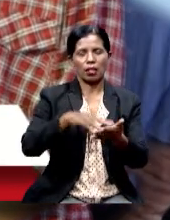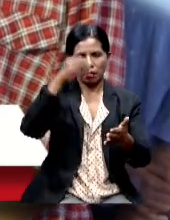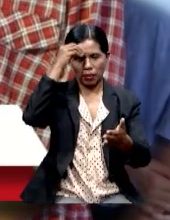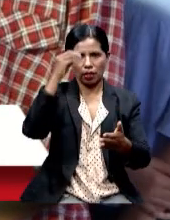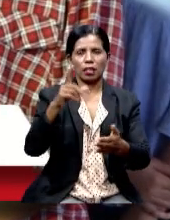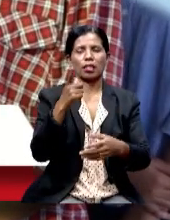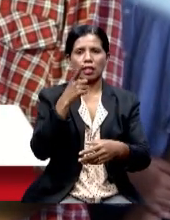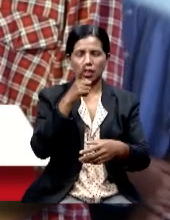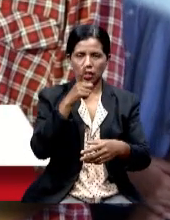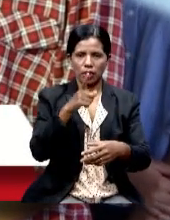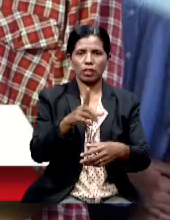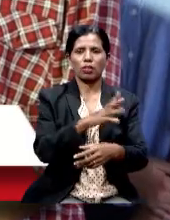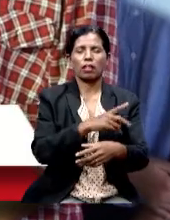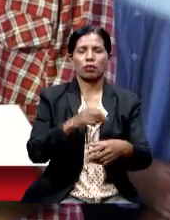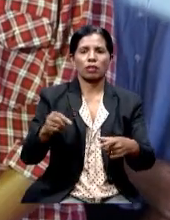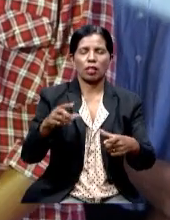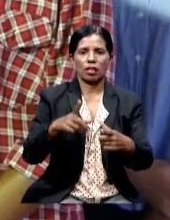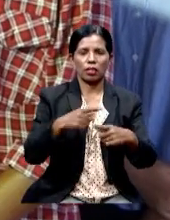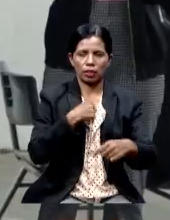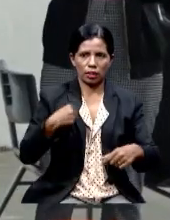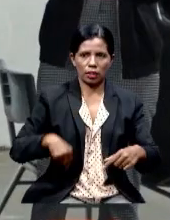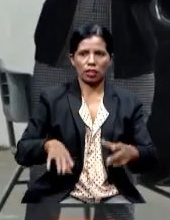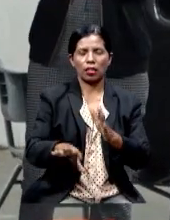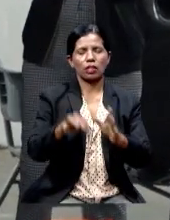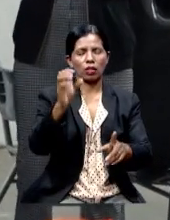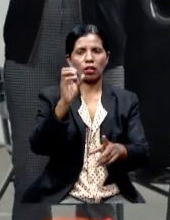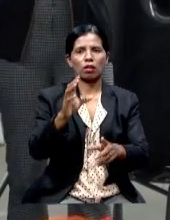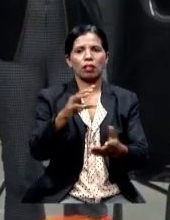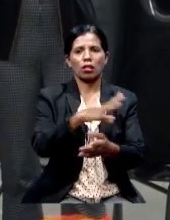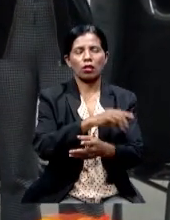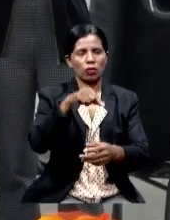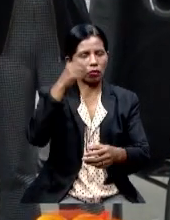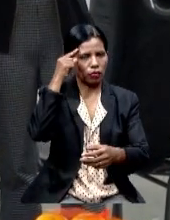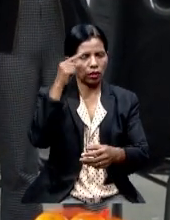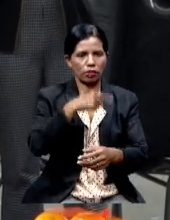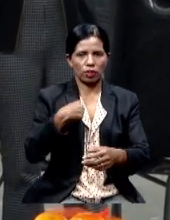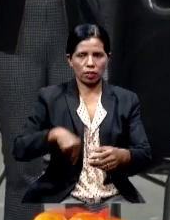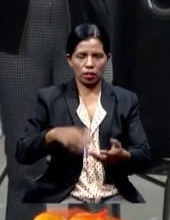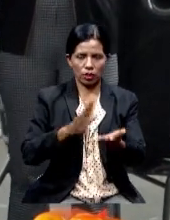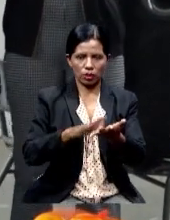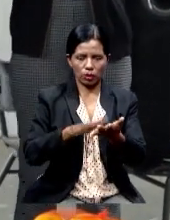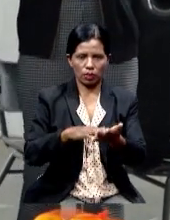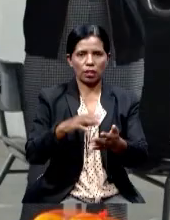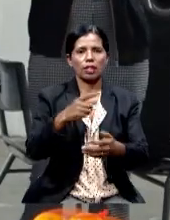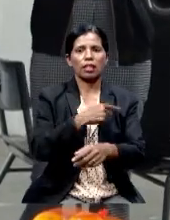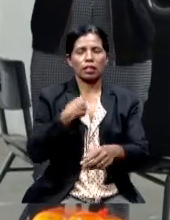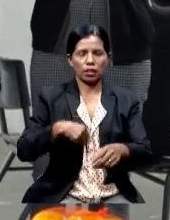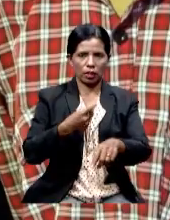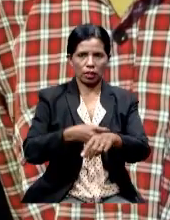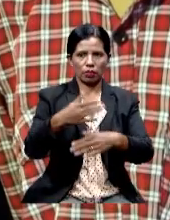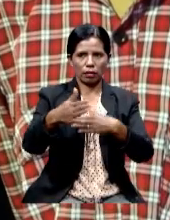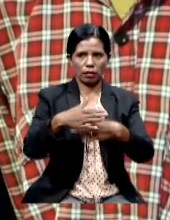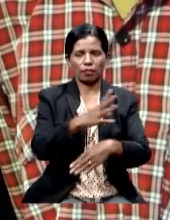ne, ma eta oportunidade gabos estudo si governo sina ne be sei ba escola ya sina ya tempo barak ni lara. Balung ya